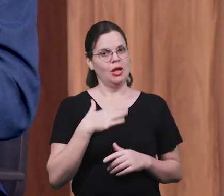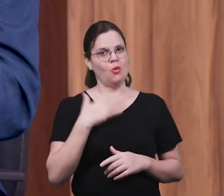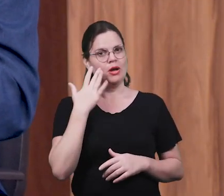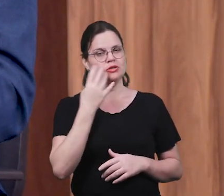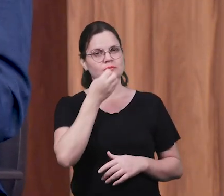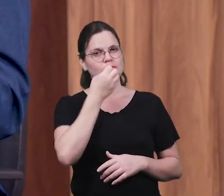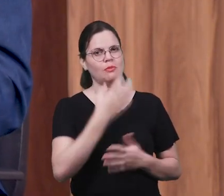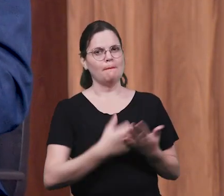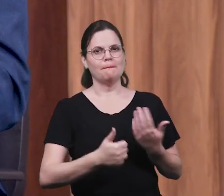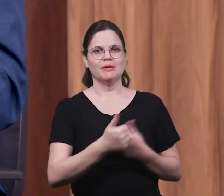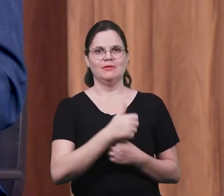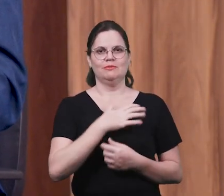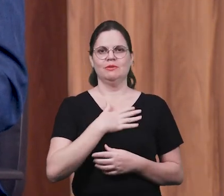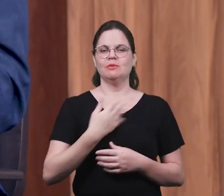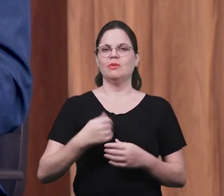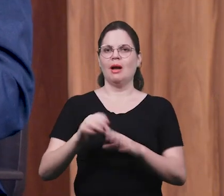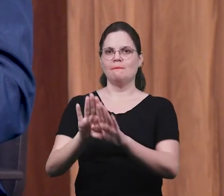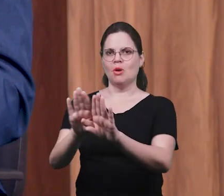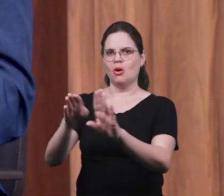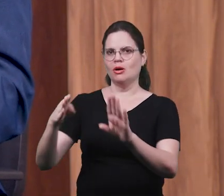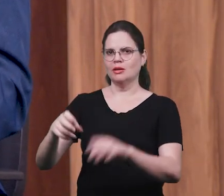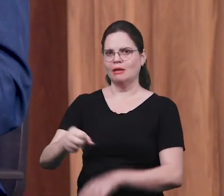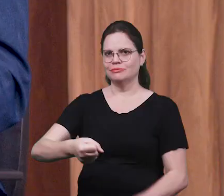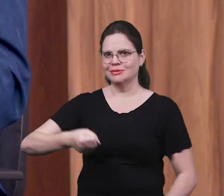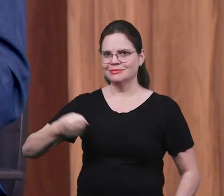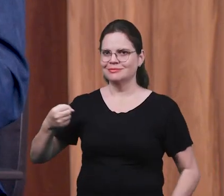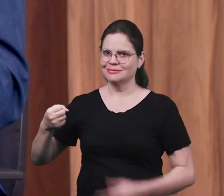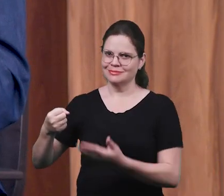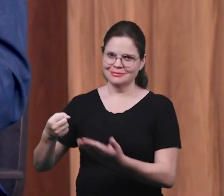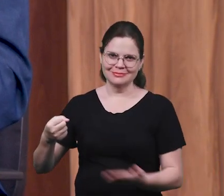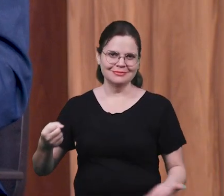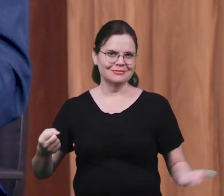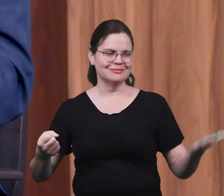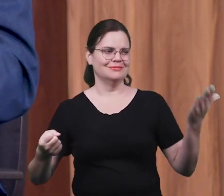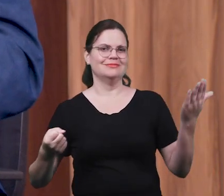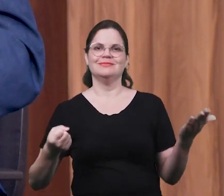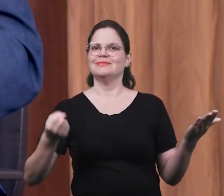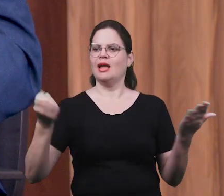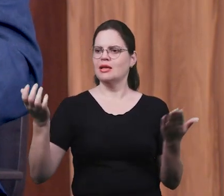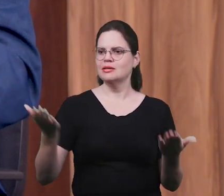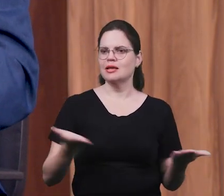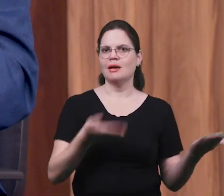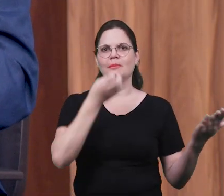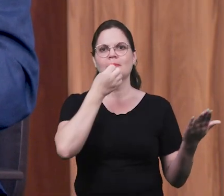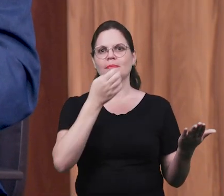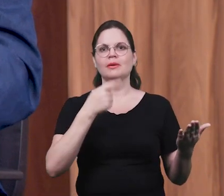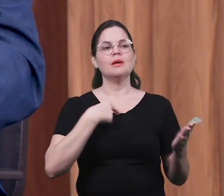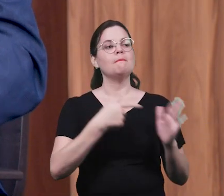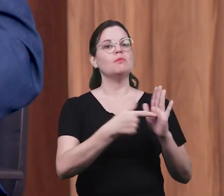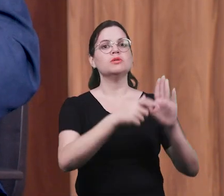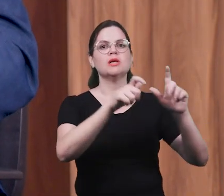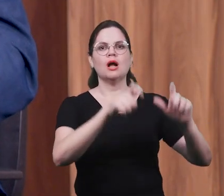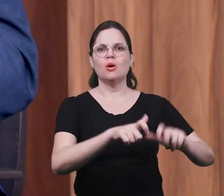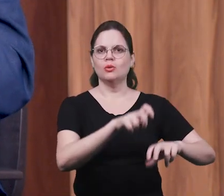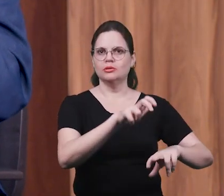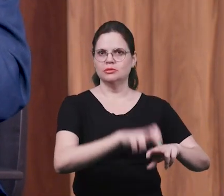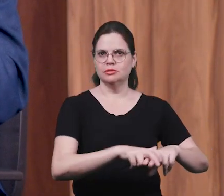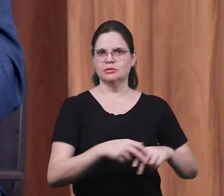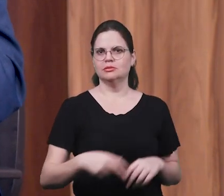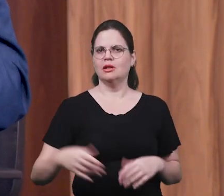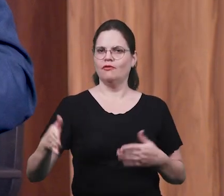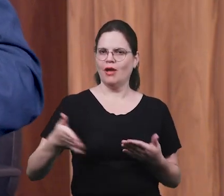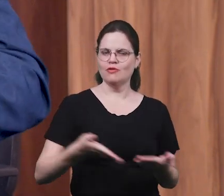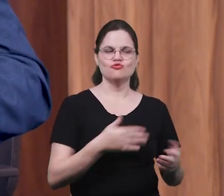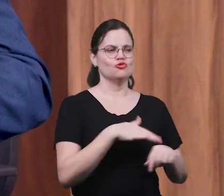poder receber, abrir a porta, acolher a pessoa, direcionar até onde sentar, colocar alguém